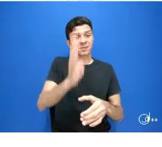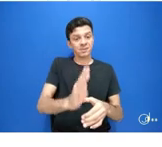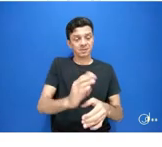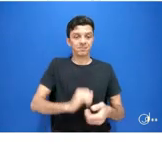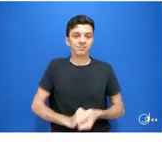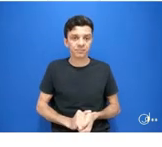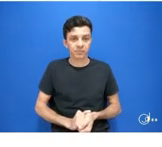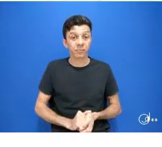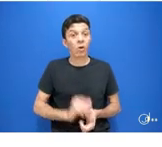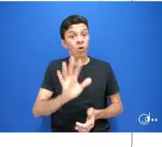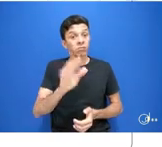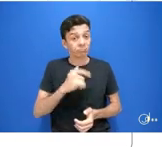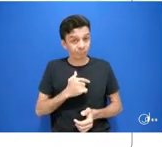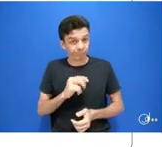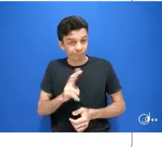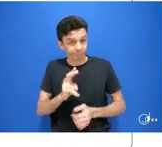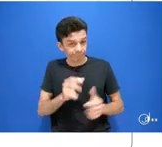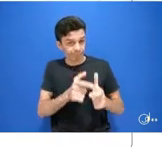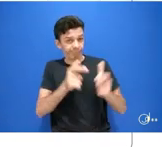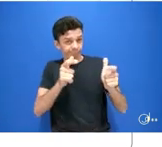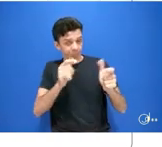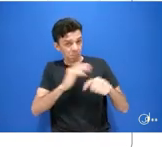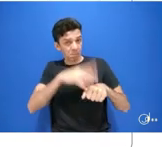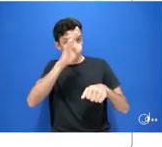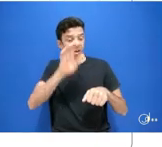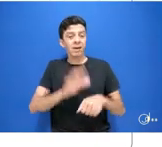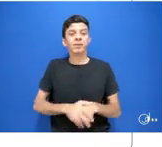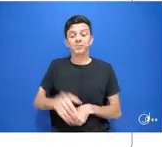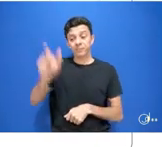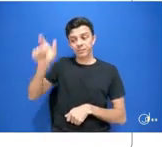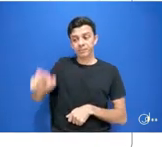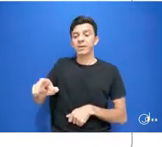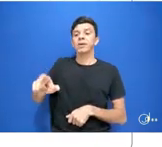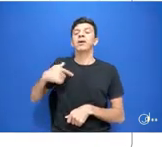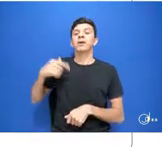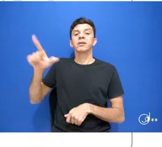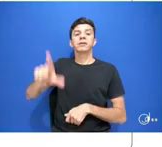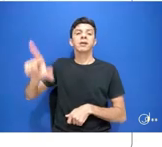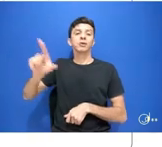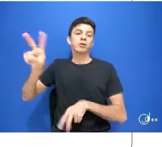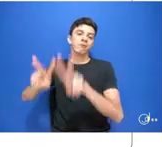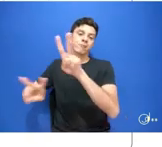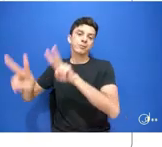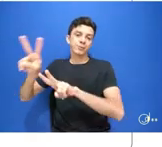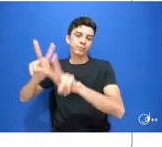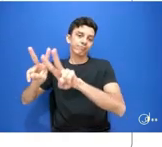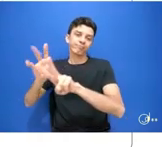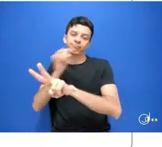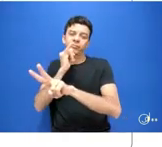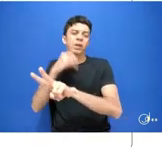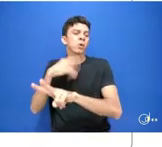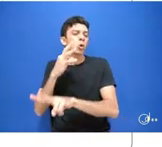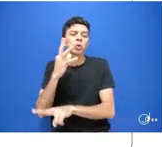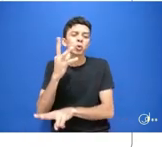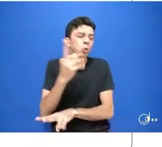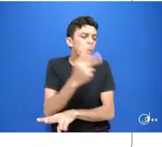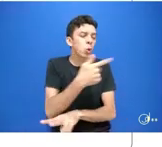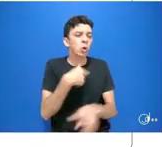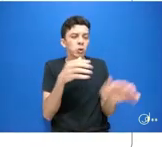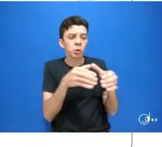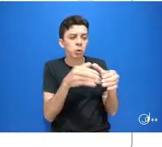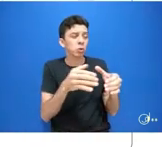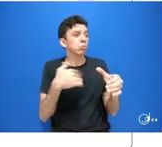maneira mais específica. O termo mais amplo é a literatura visual, abrangendo todas as produções da comunidade